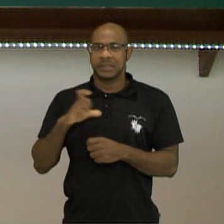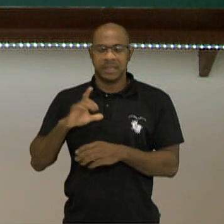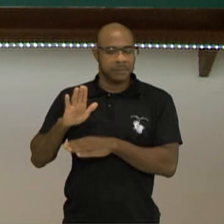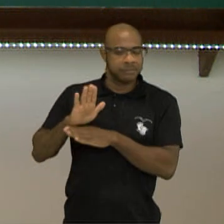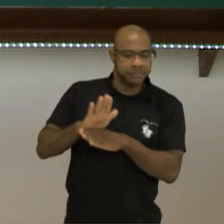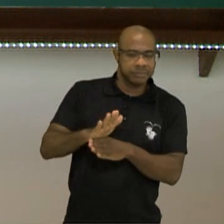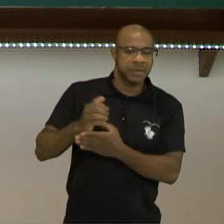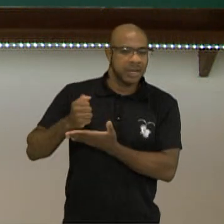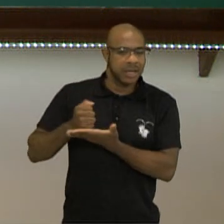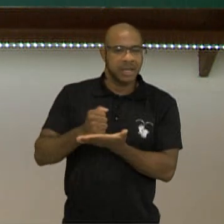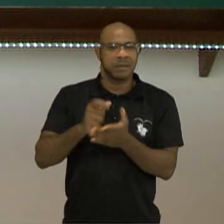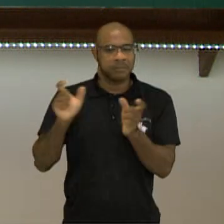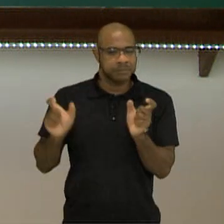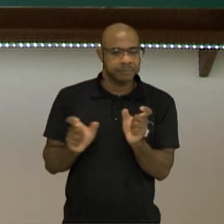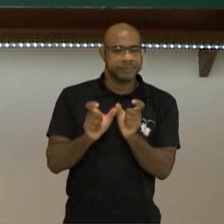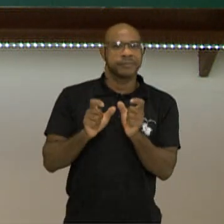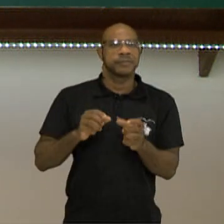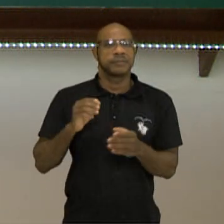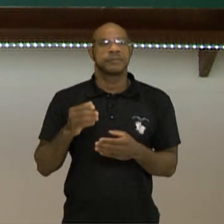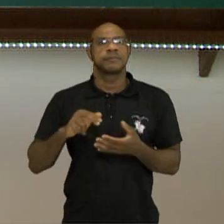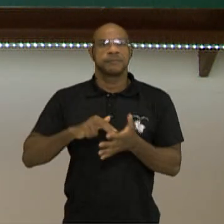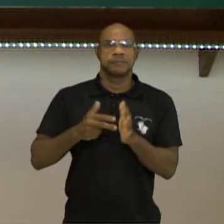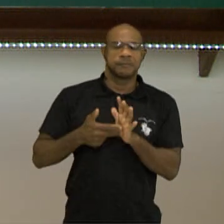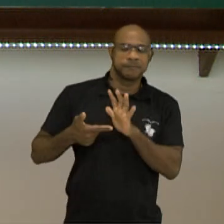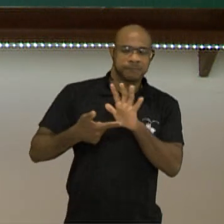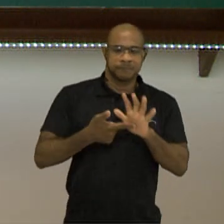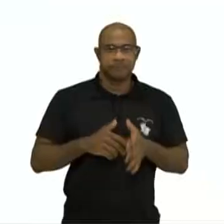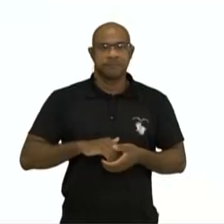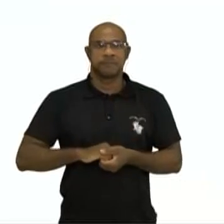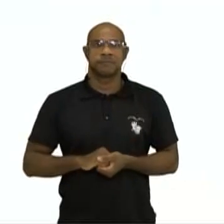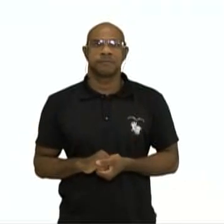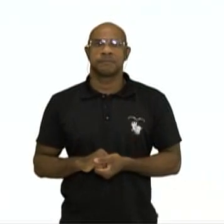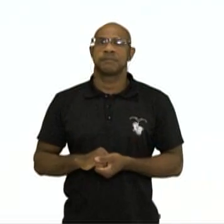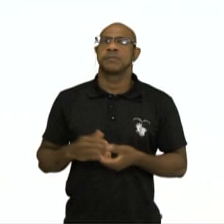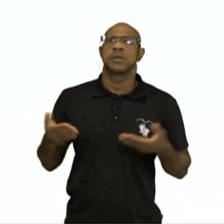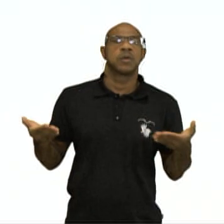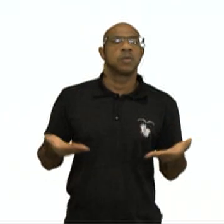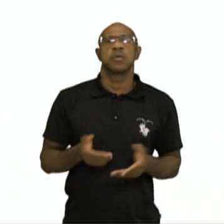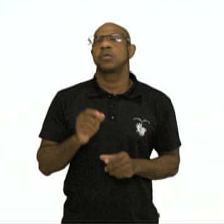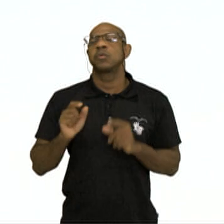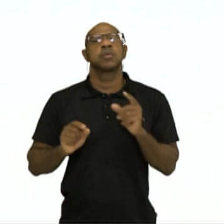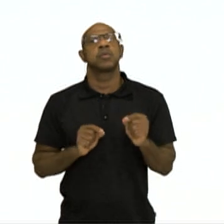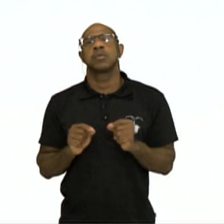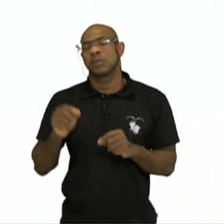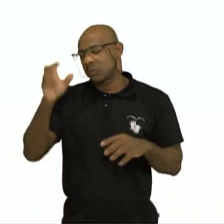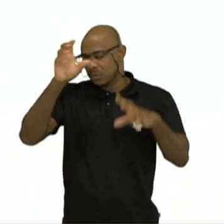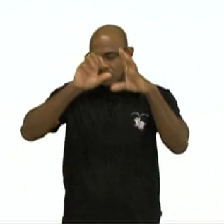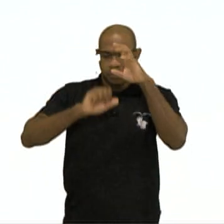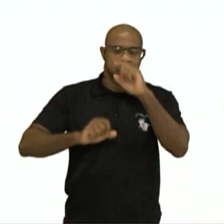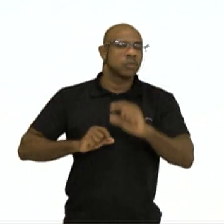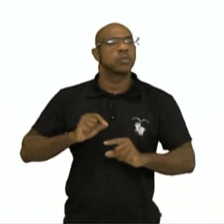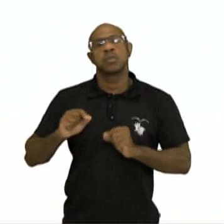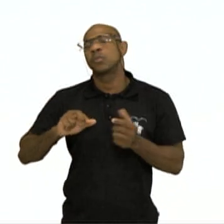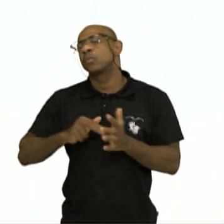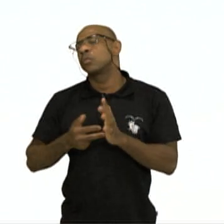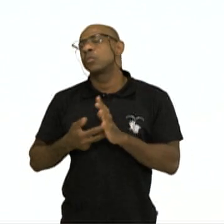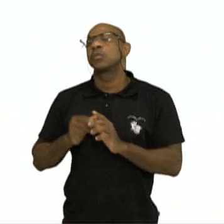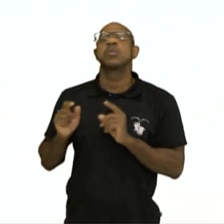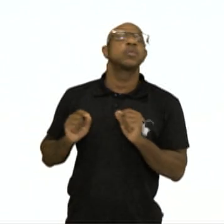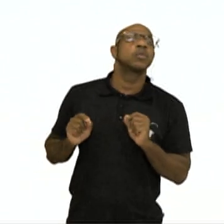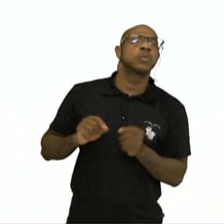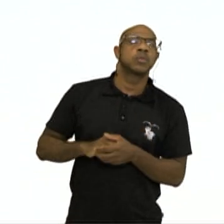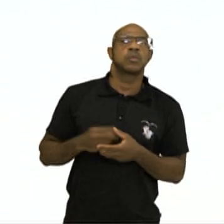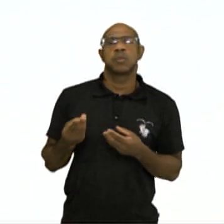aquele verbo que vai dar significado. What did we study today? E o que nós estudamos hoje é sobre como